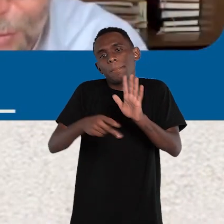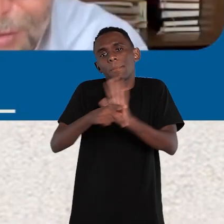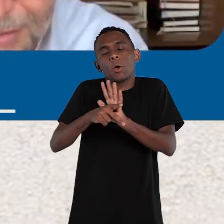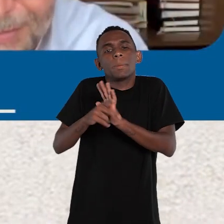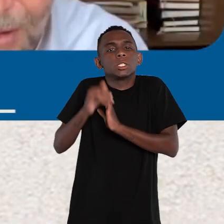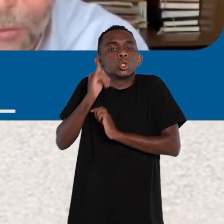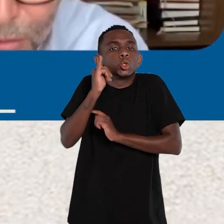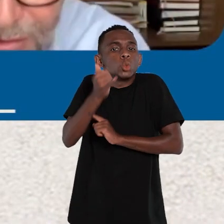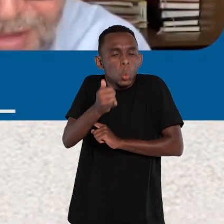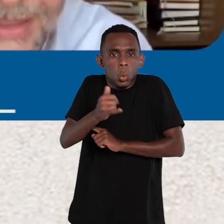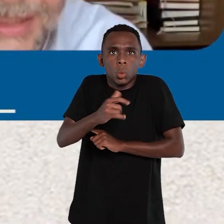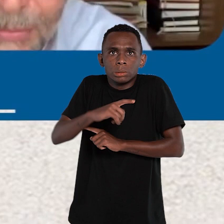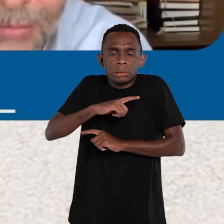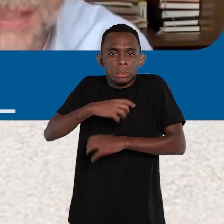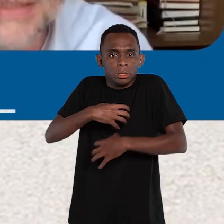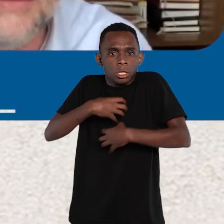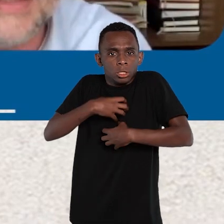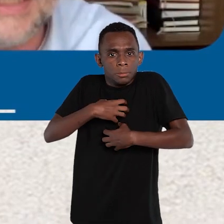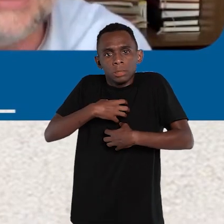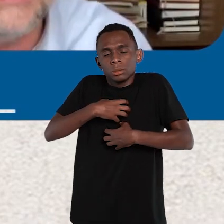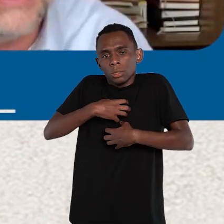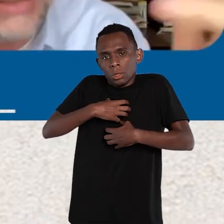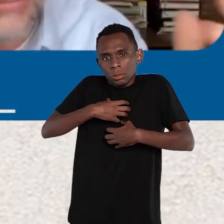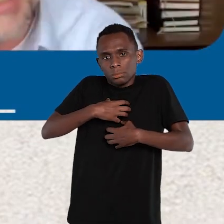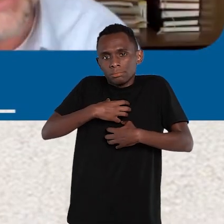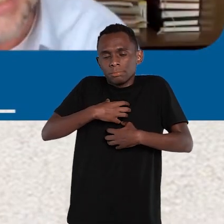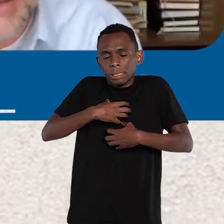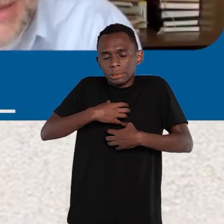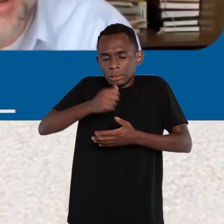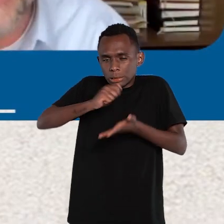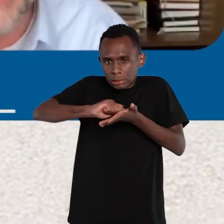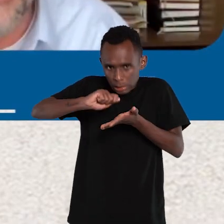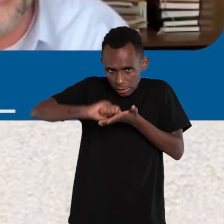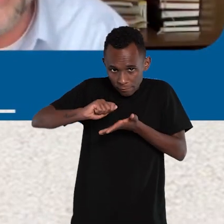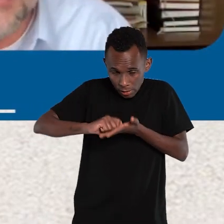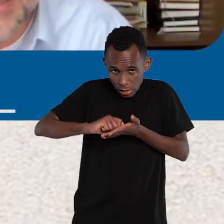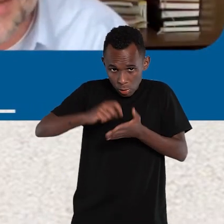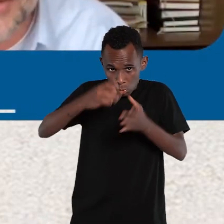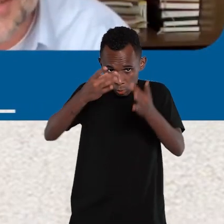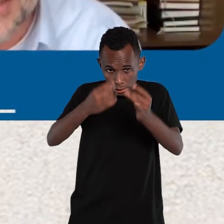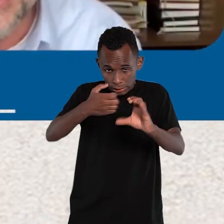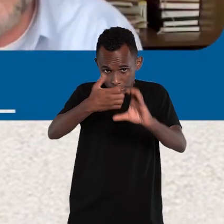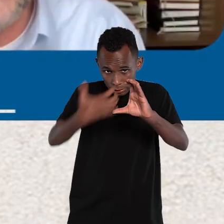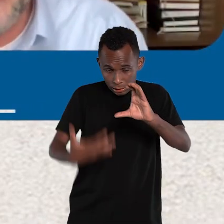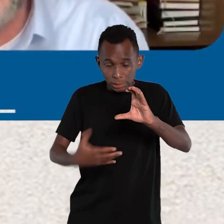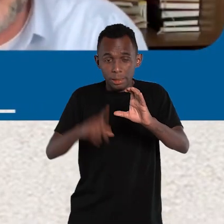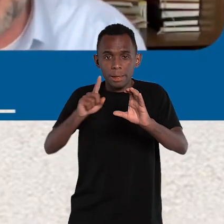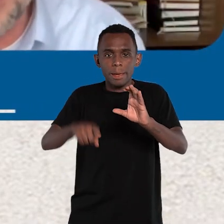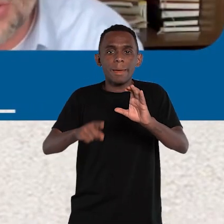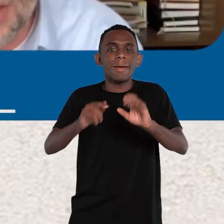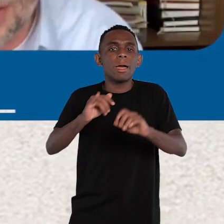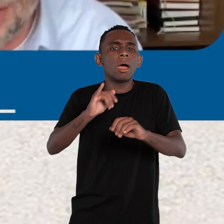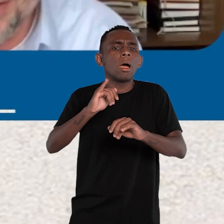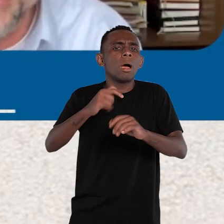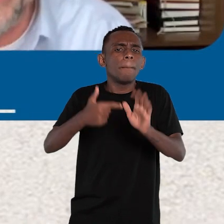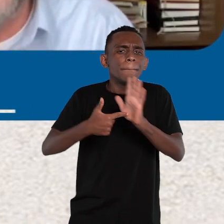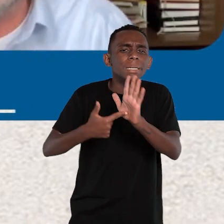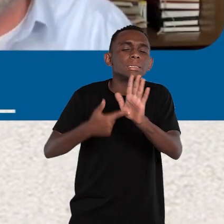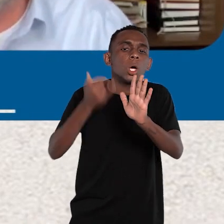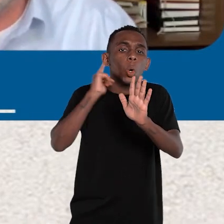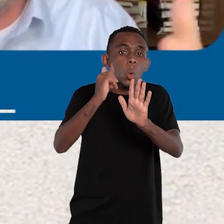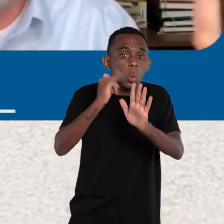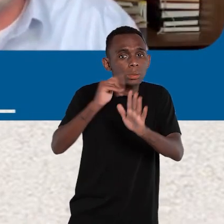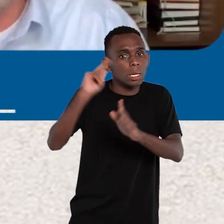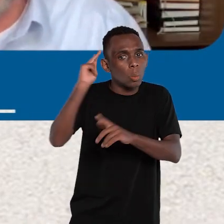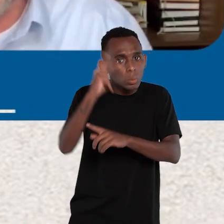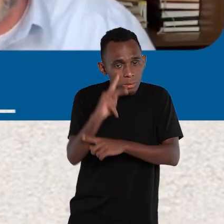alguns contistas têm muito prazer em fazer isso, e esse é um estilo de fazer conto, é o seguinte: é você contar uma história de